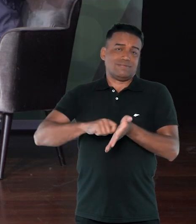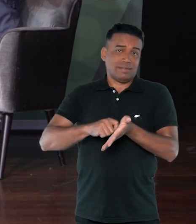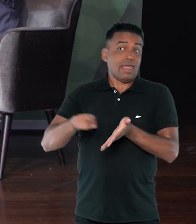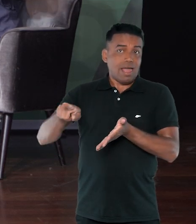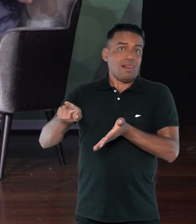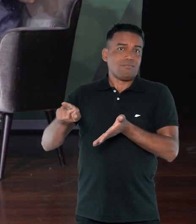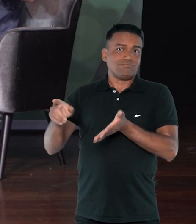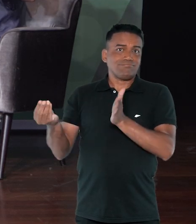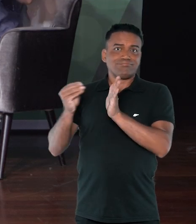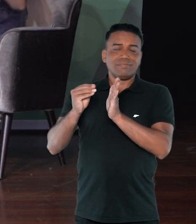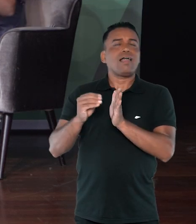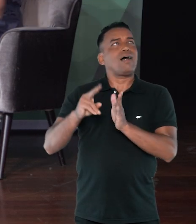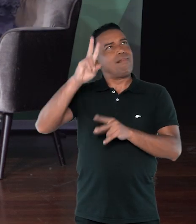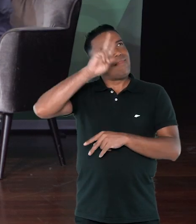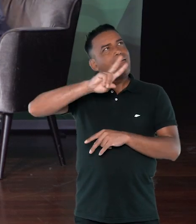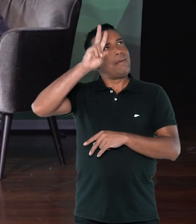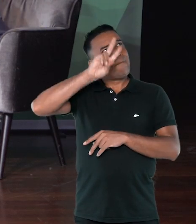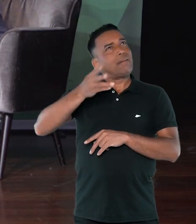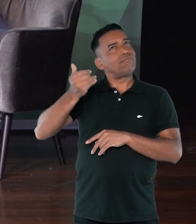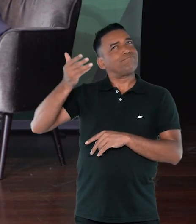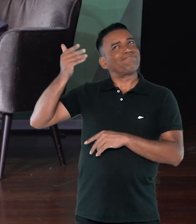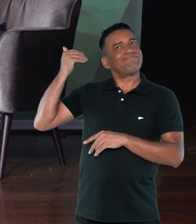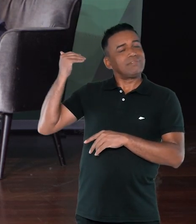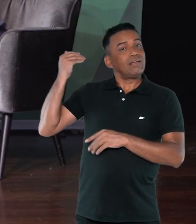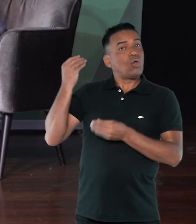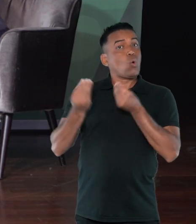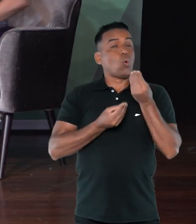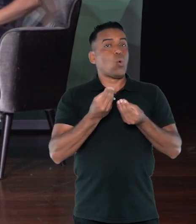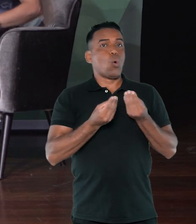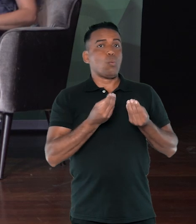e ela relembra bem, né, como que eu